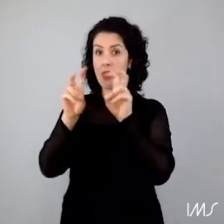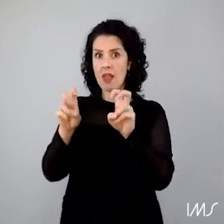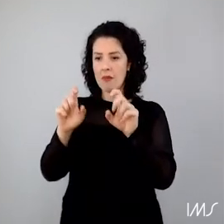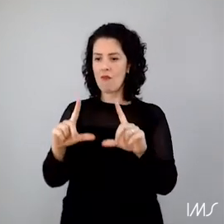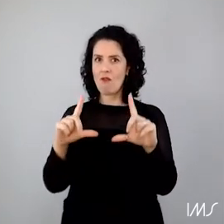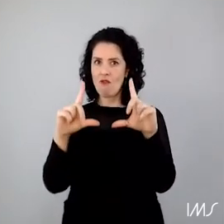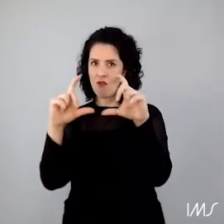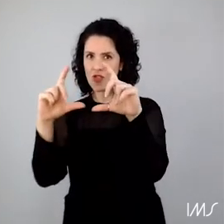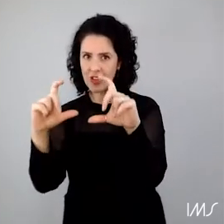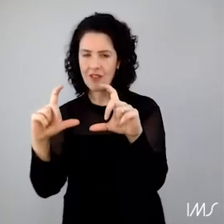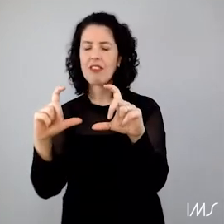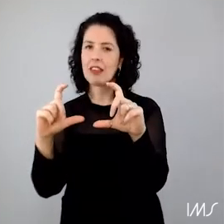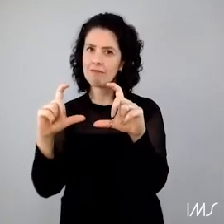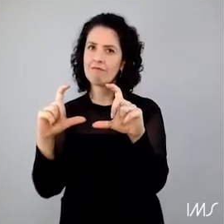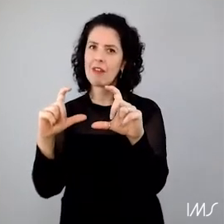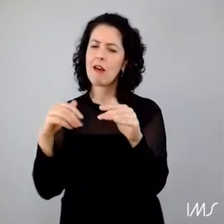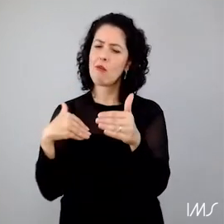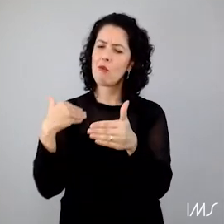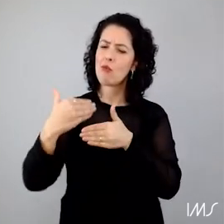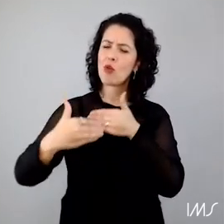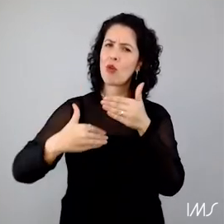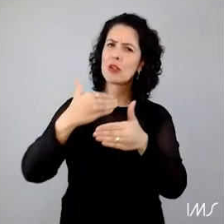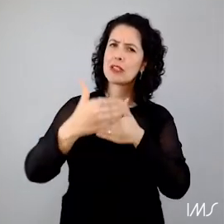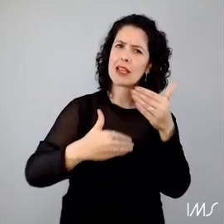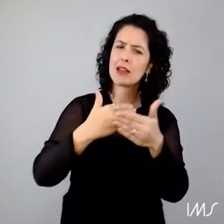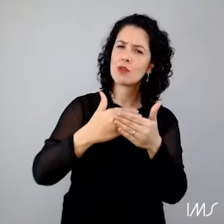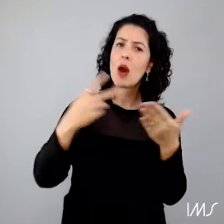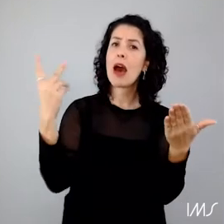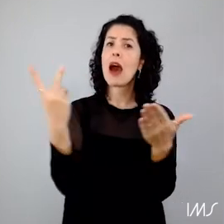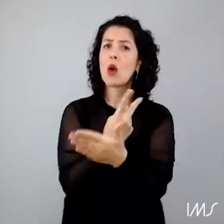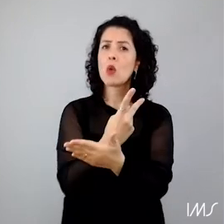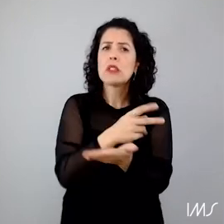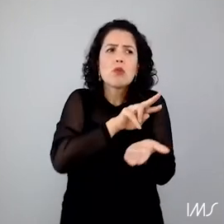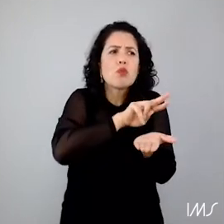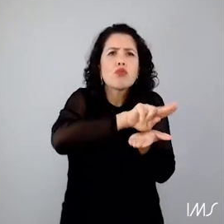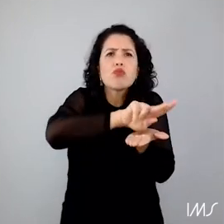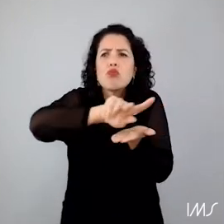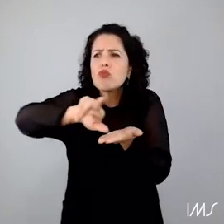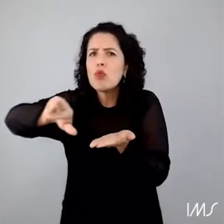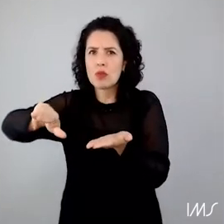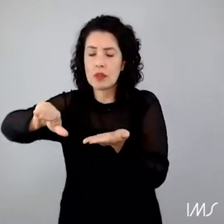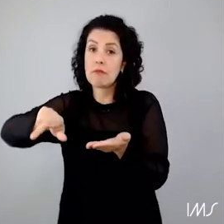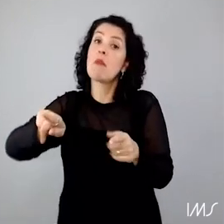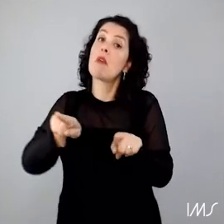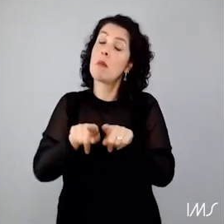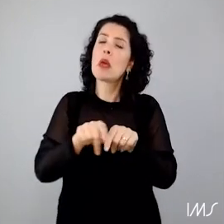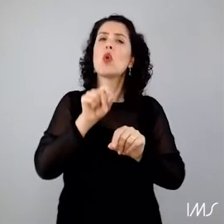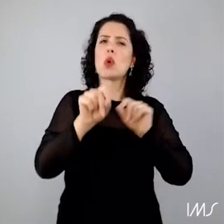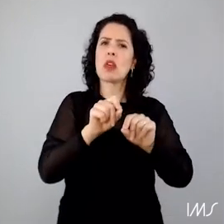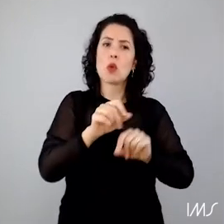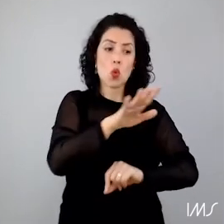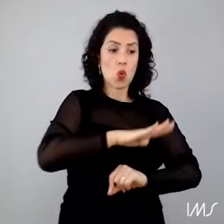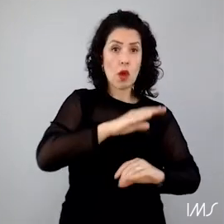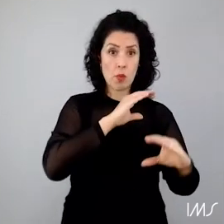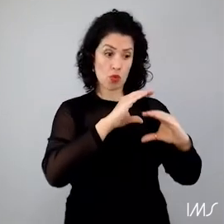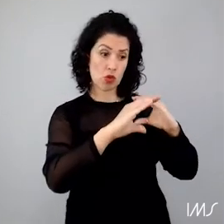fotografia, eles se deram em diferentes plataformas, né? No campo da